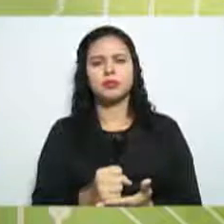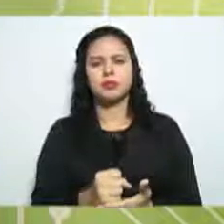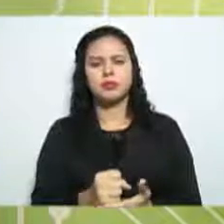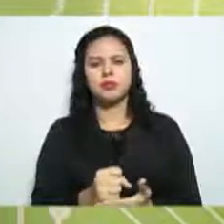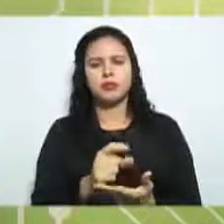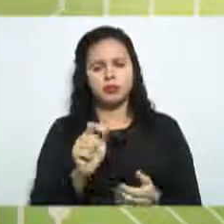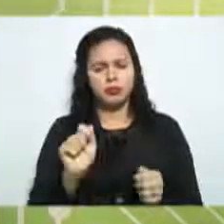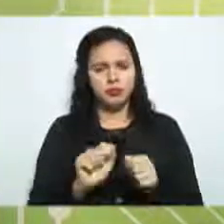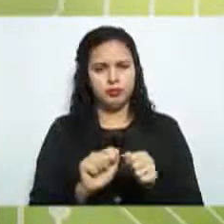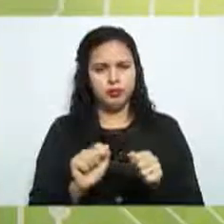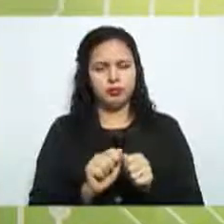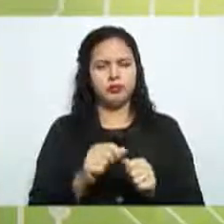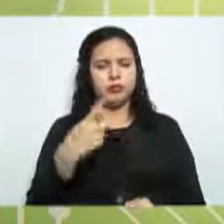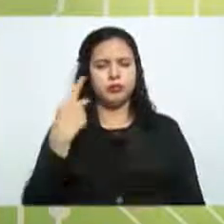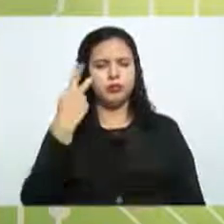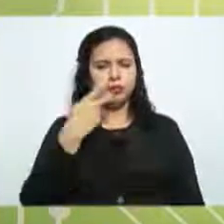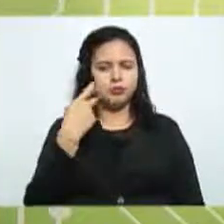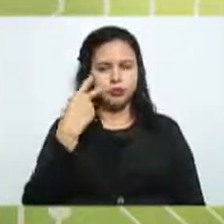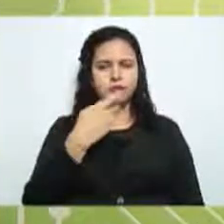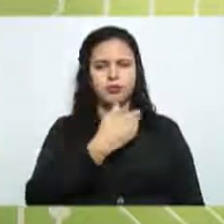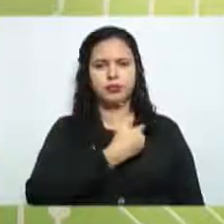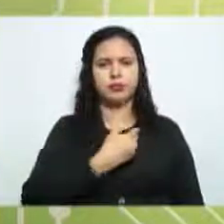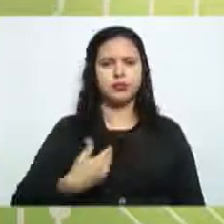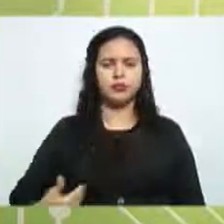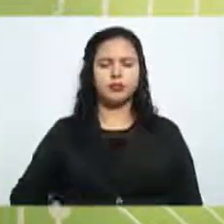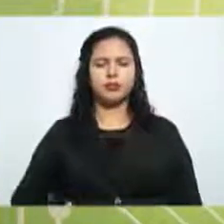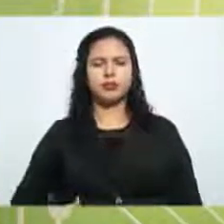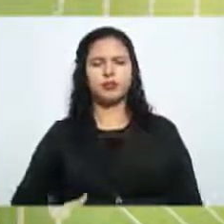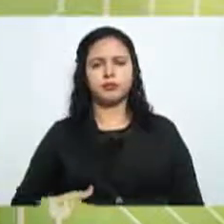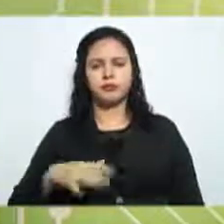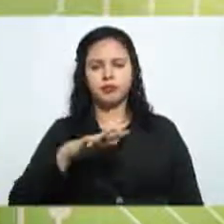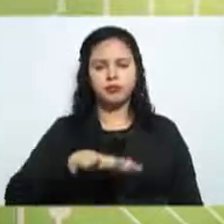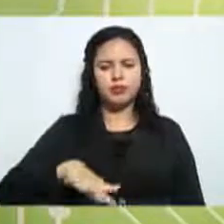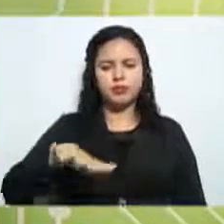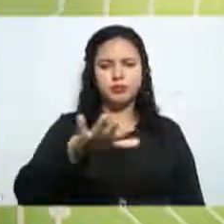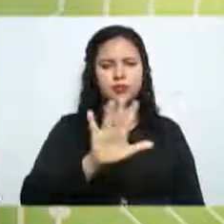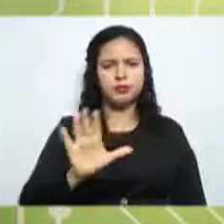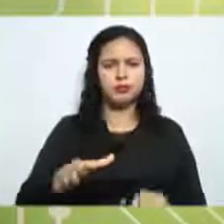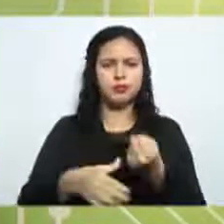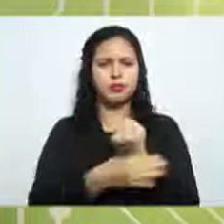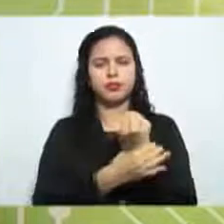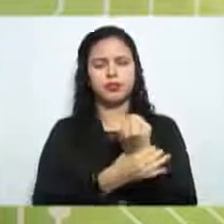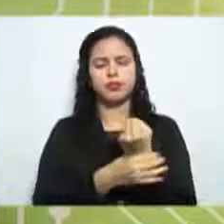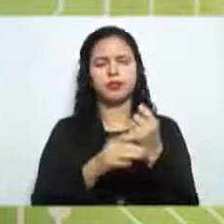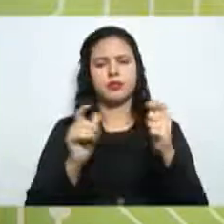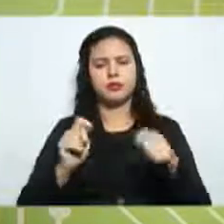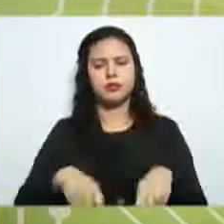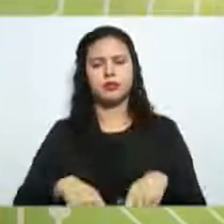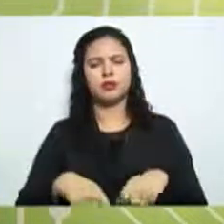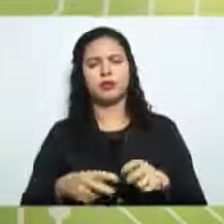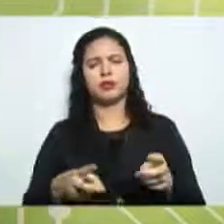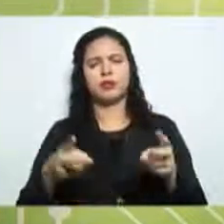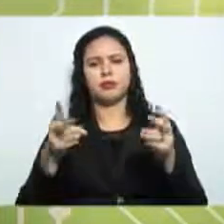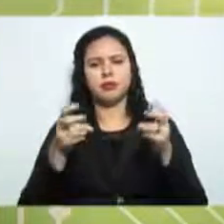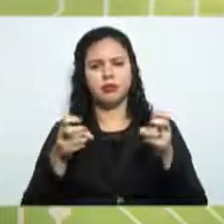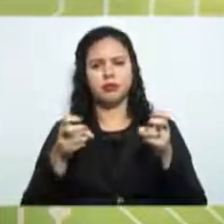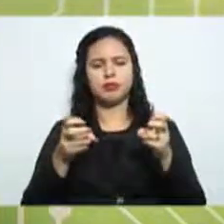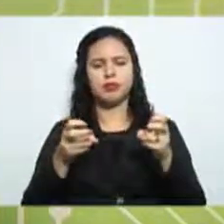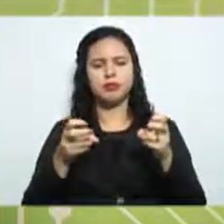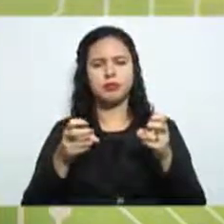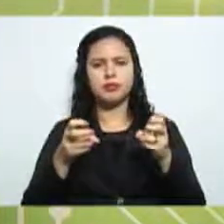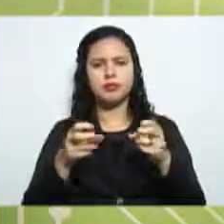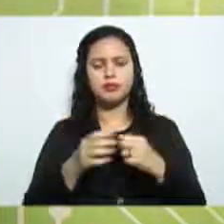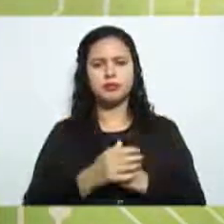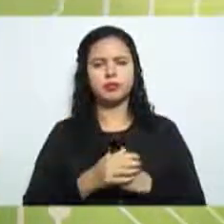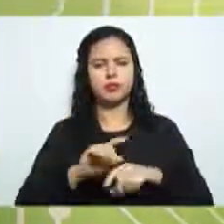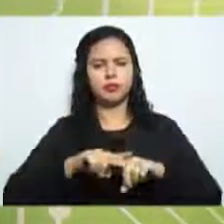gente faz por meio da política pública de áreas de reserva. São duas políticas que vocês podem perceber, uma é para um lado, outra é para o outro, mas